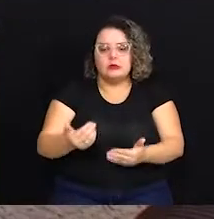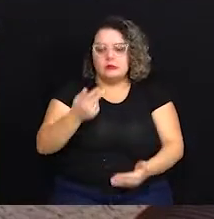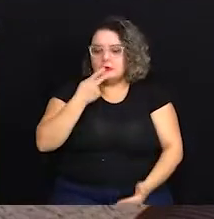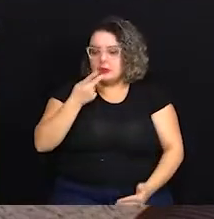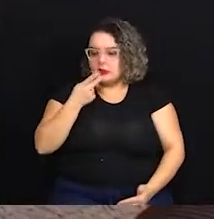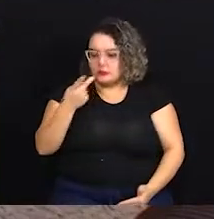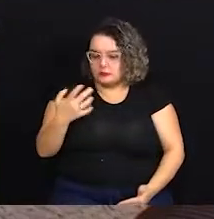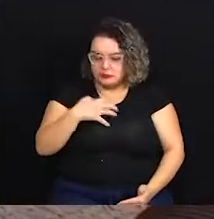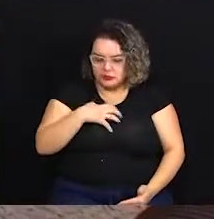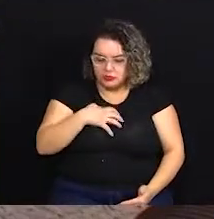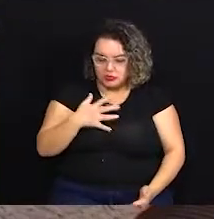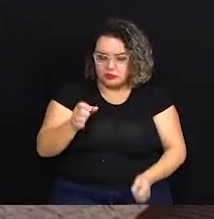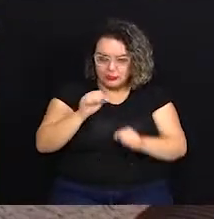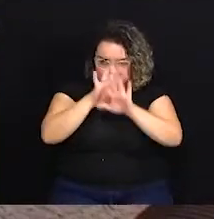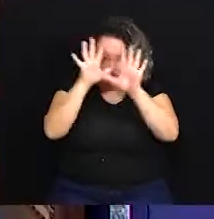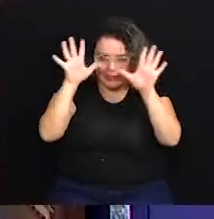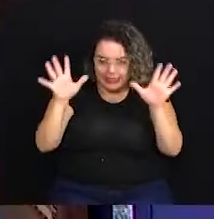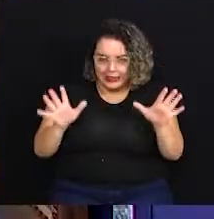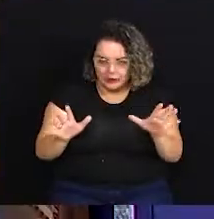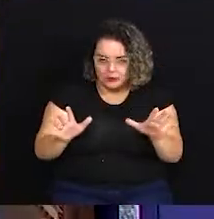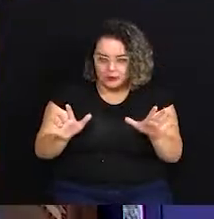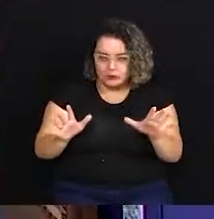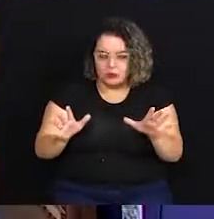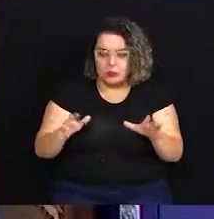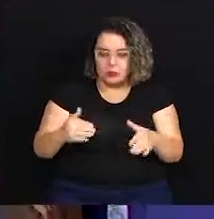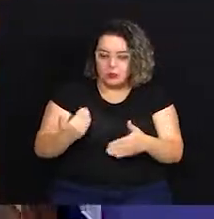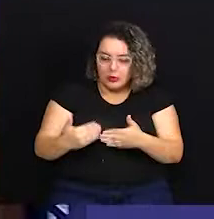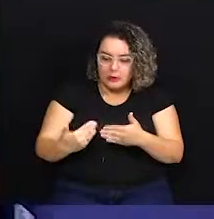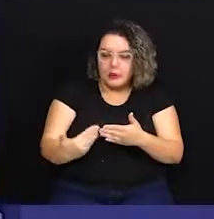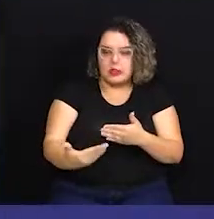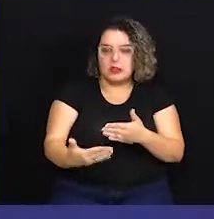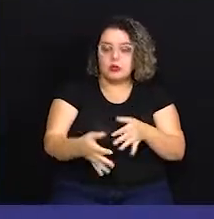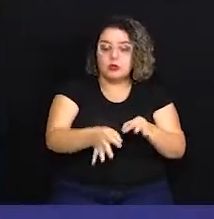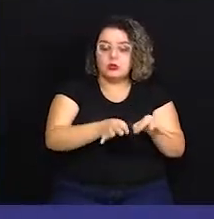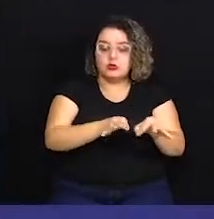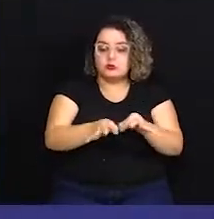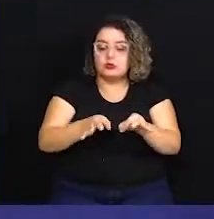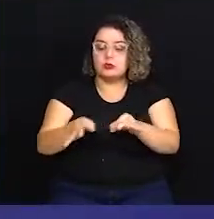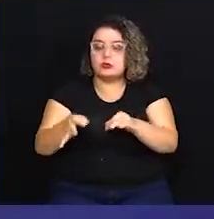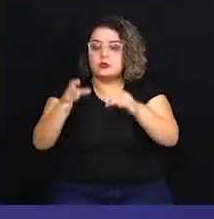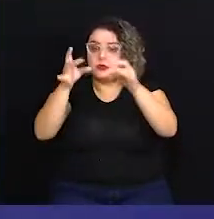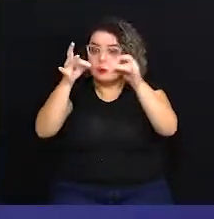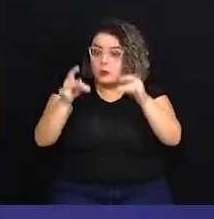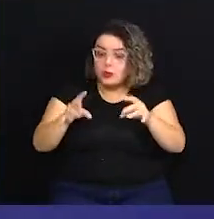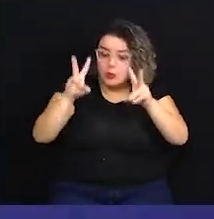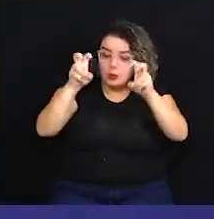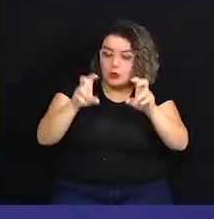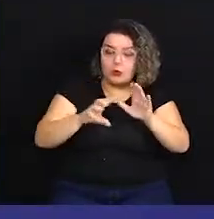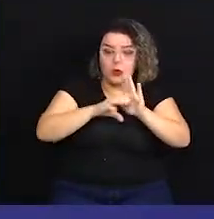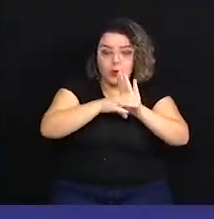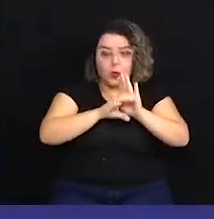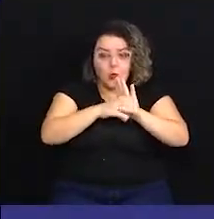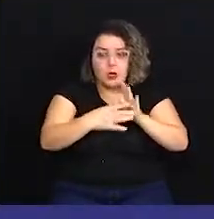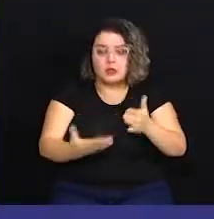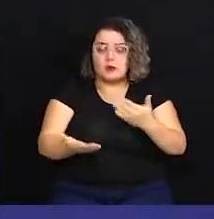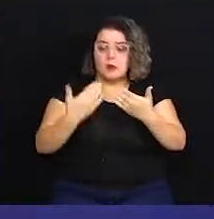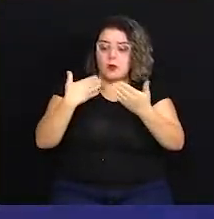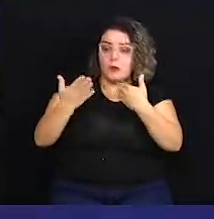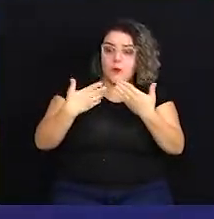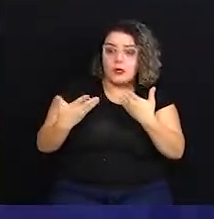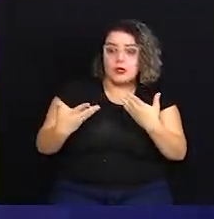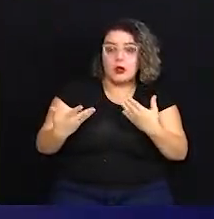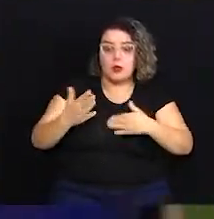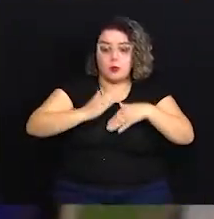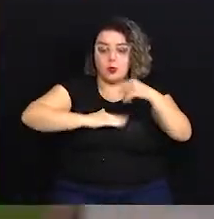assim de forma, né, didática. O primeiro passo é a elaboração de um projeto, né? Definir um tema, um conceito, conversar com o artista,